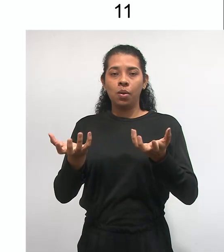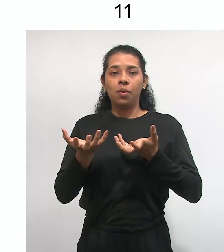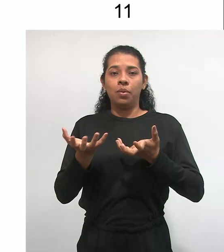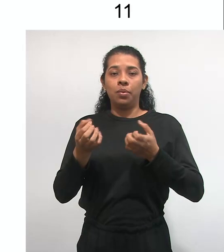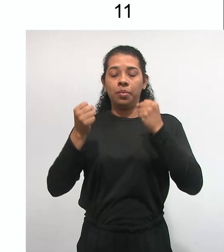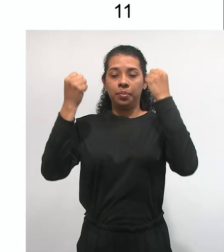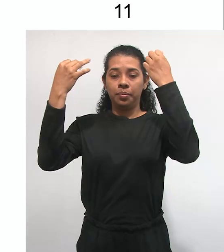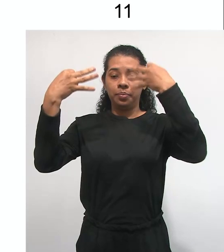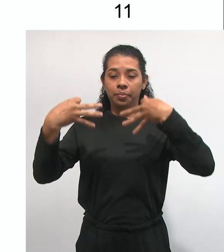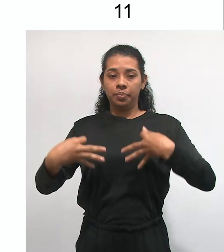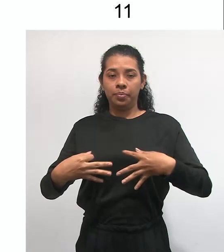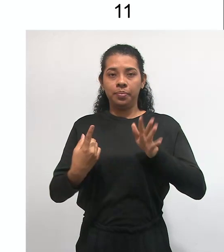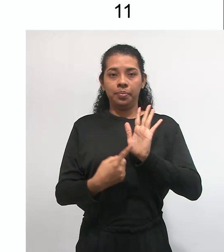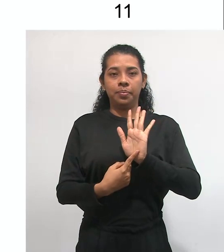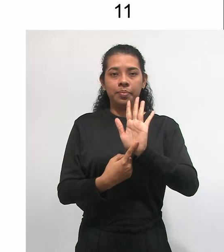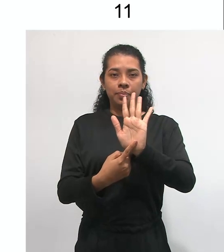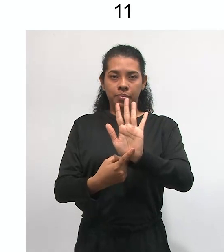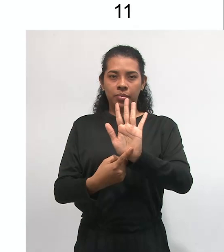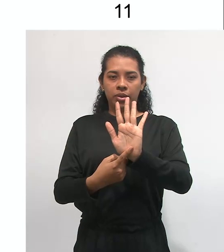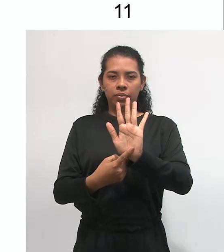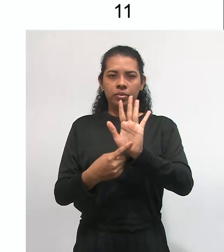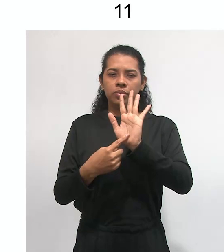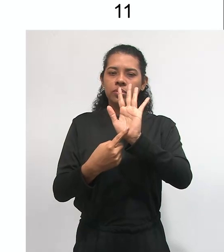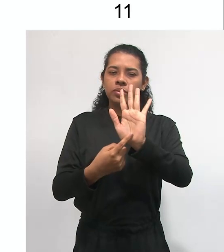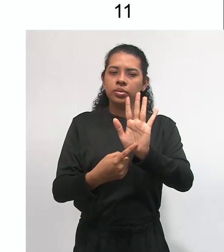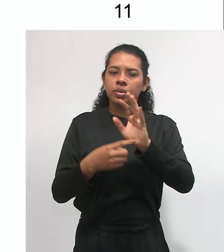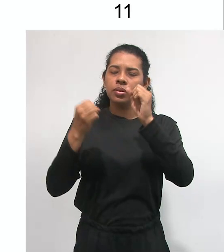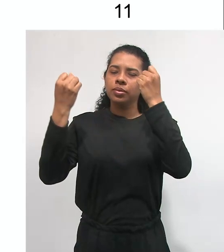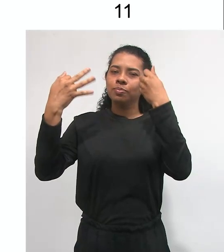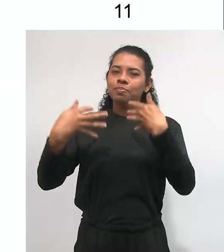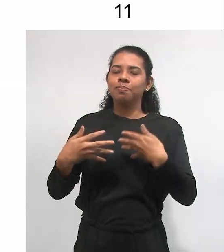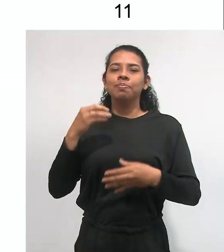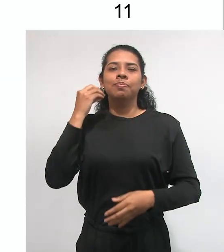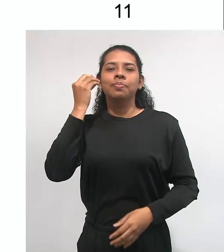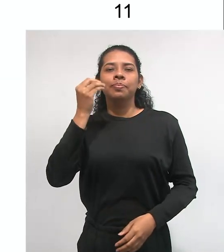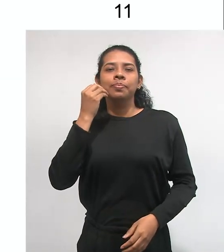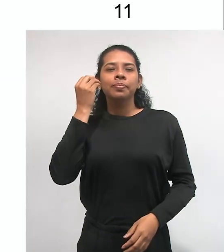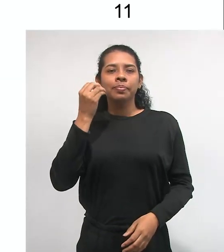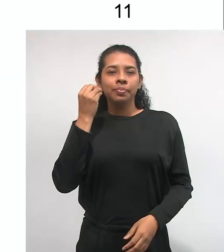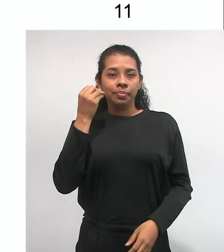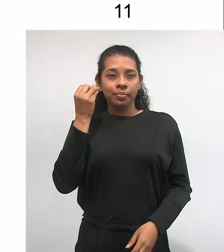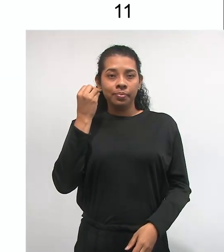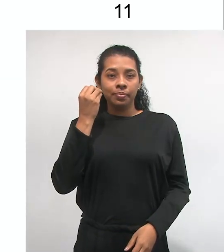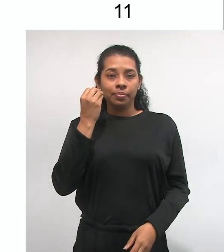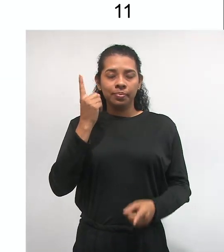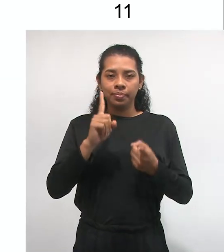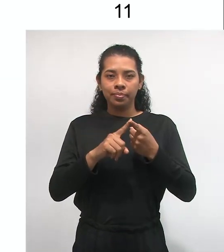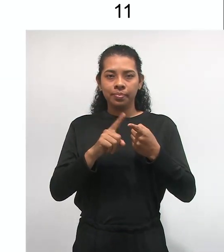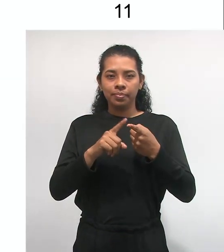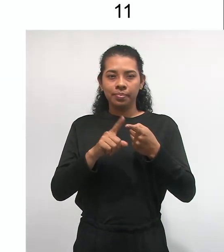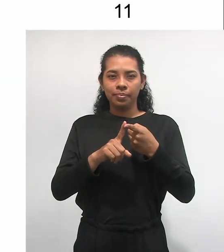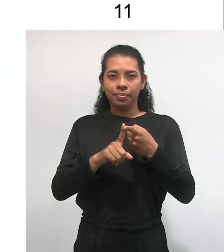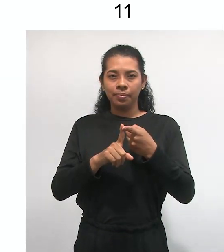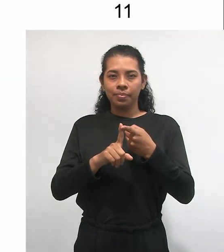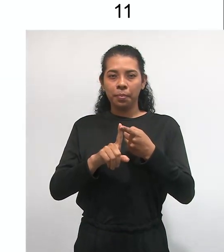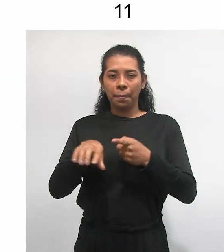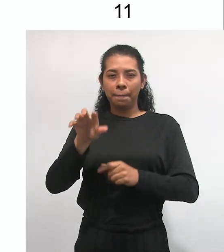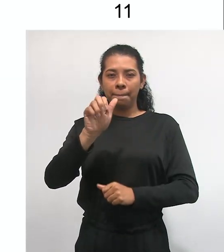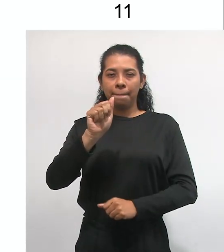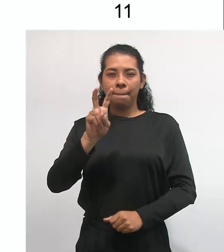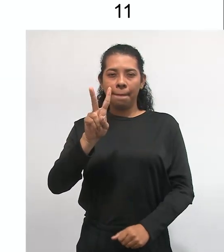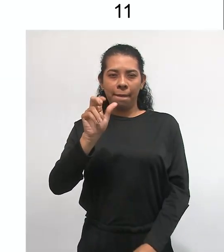eu quero deixar para vocês também aqui o relato de experiência que vai ser realizado como avaliação